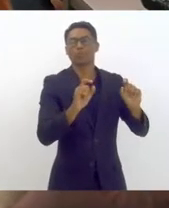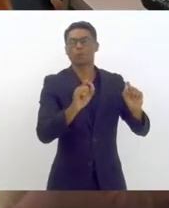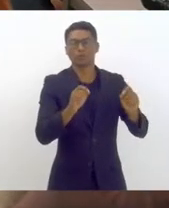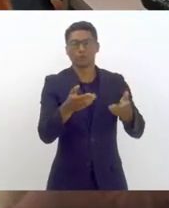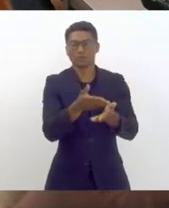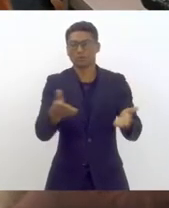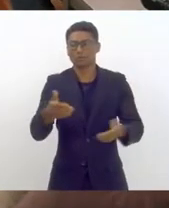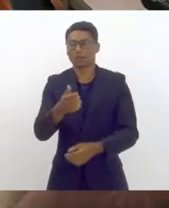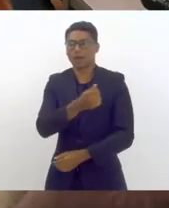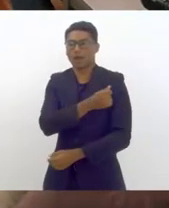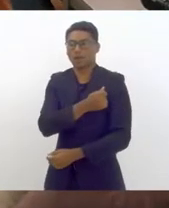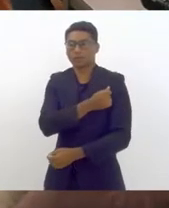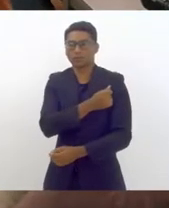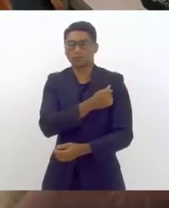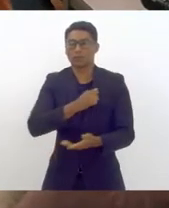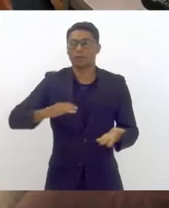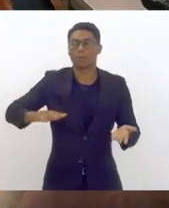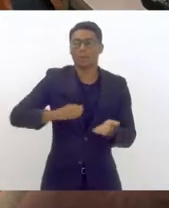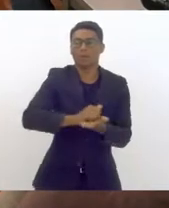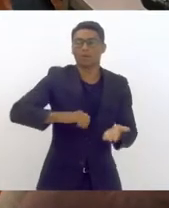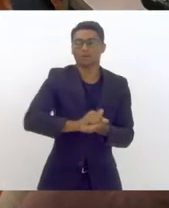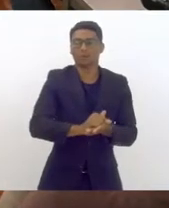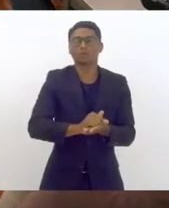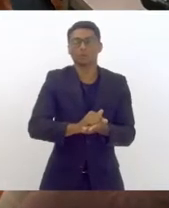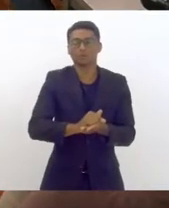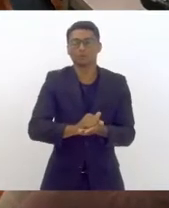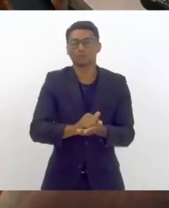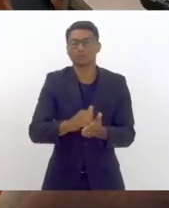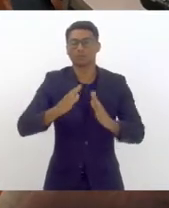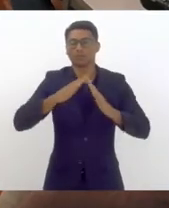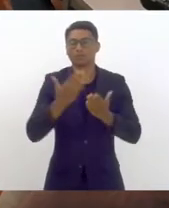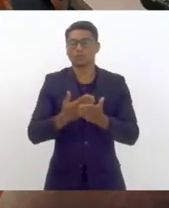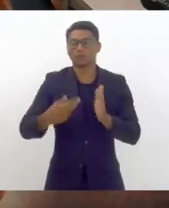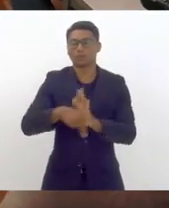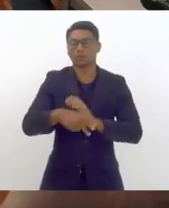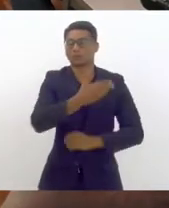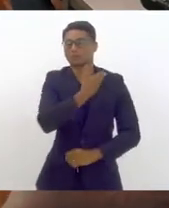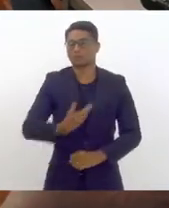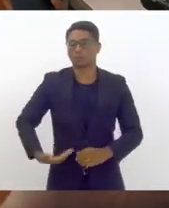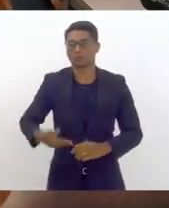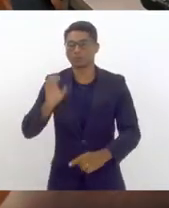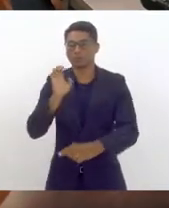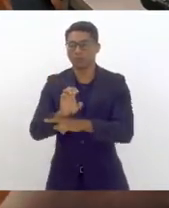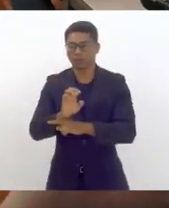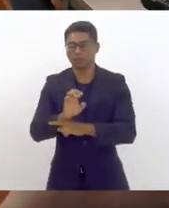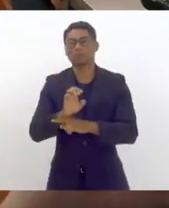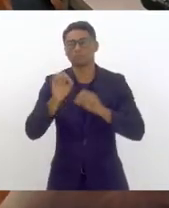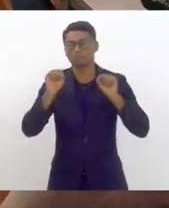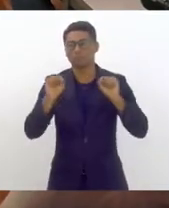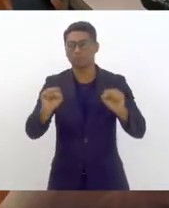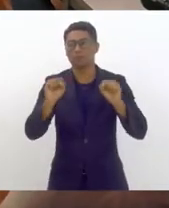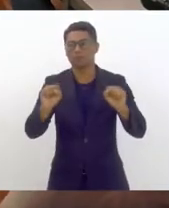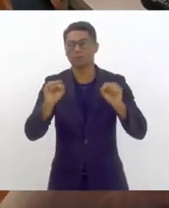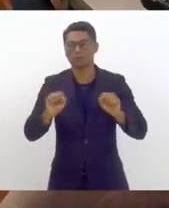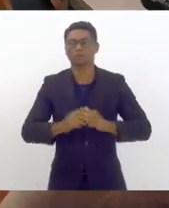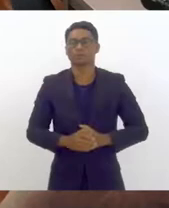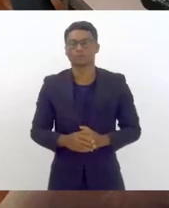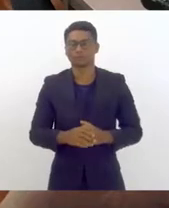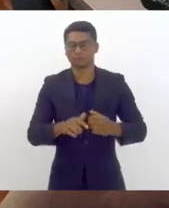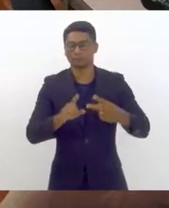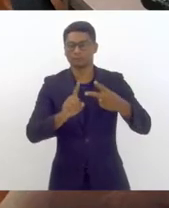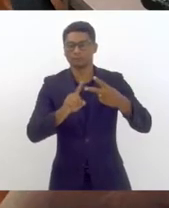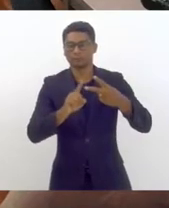estudantes matriculados na rede pública estadual de ensino. O autor é o Wellington Pedroso da Silva.